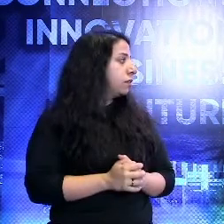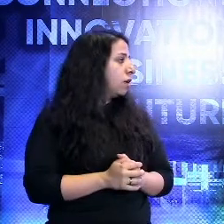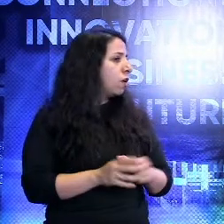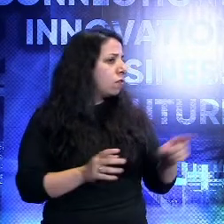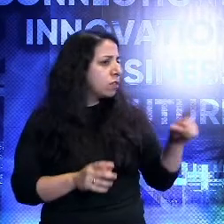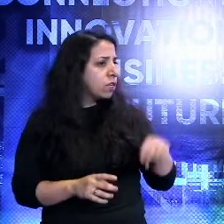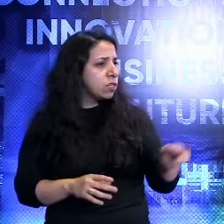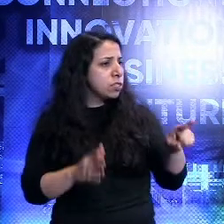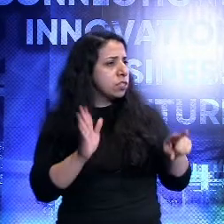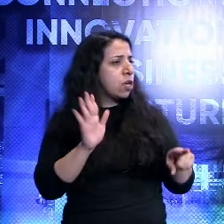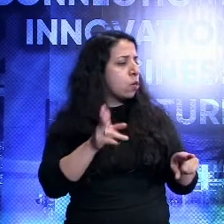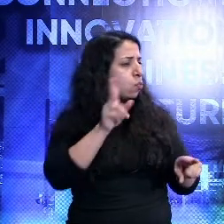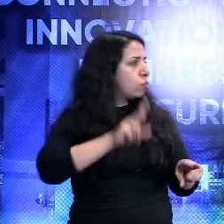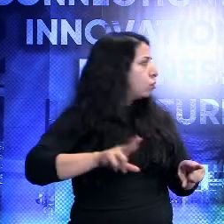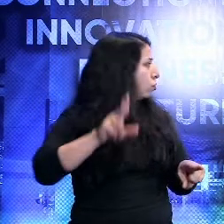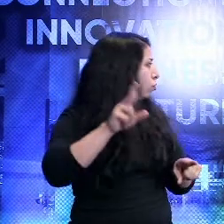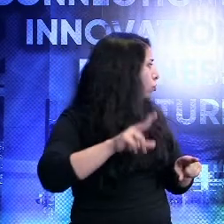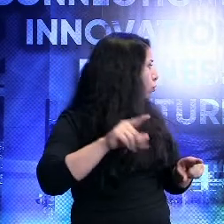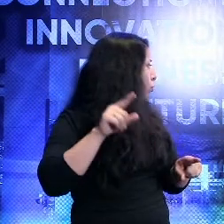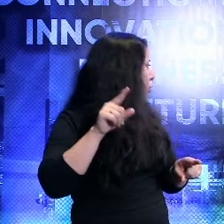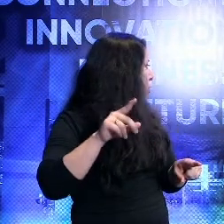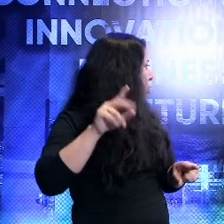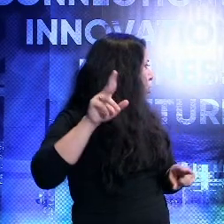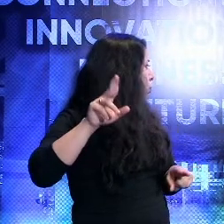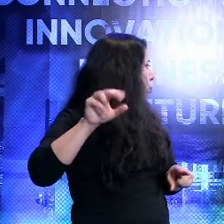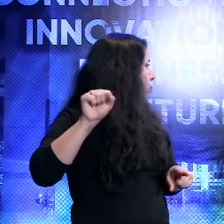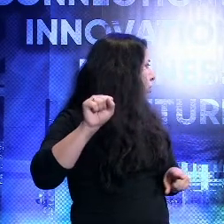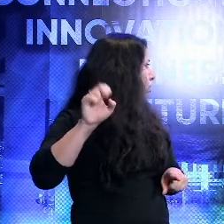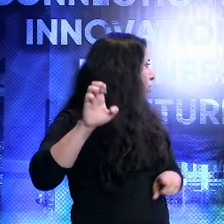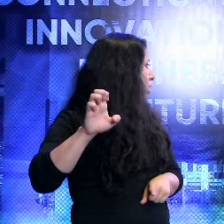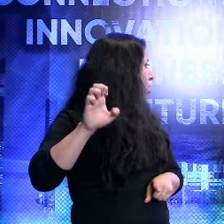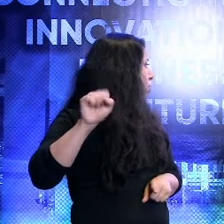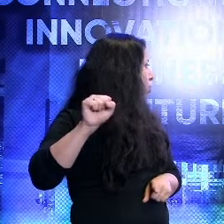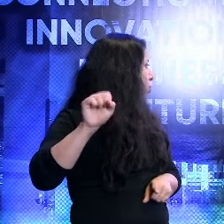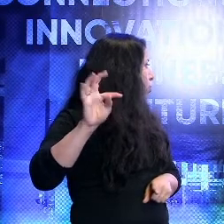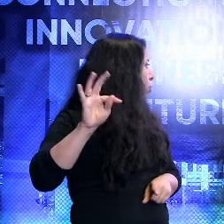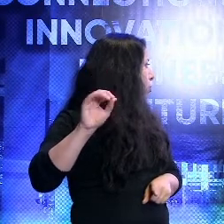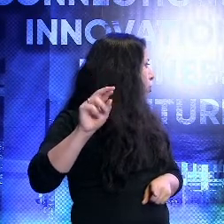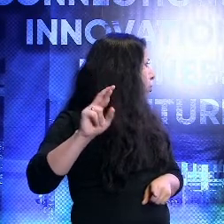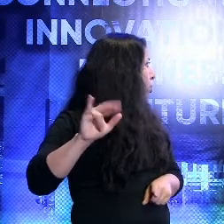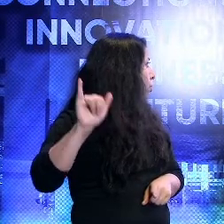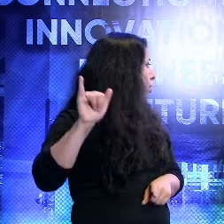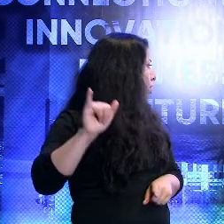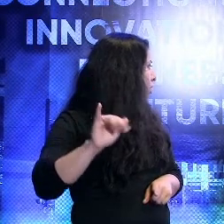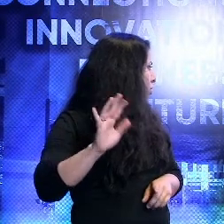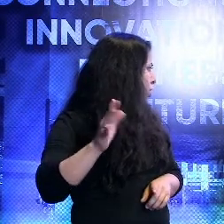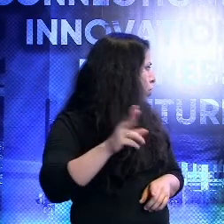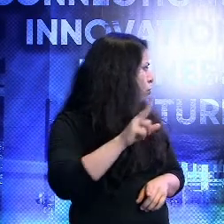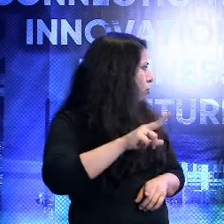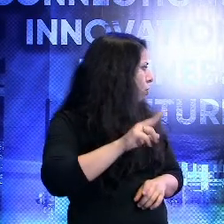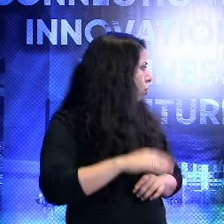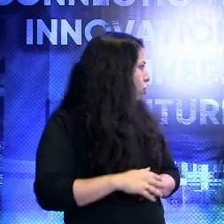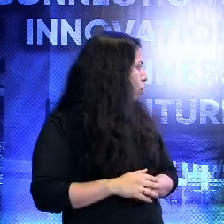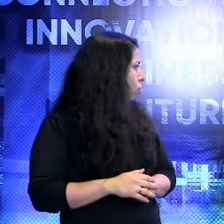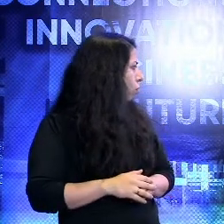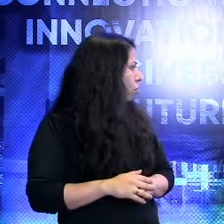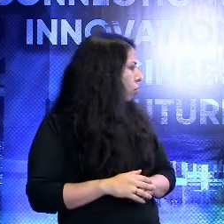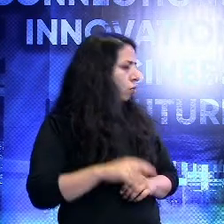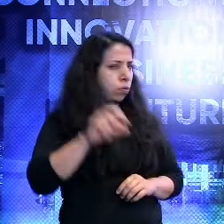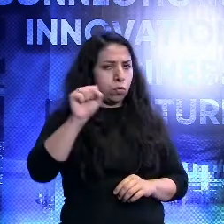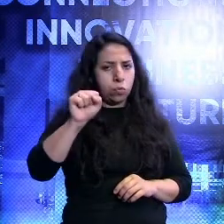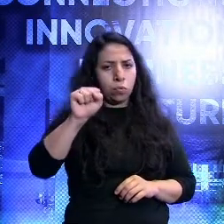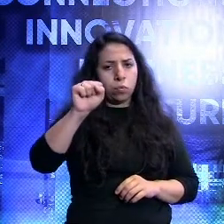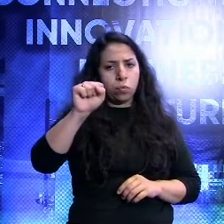user stories, já fez user stories baseado em personas? Não? Já? 2. Foi uma experiência